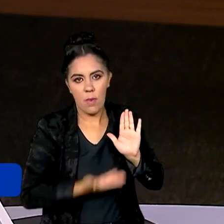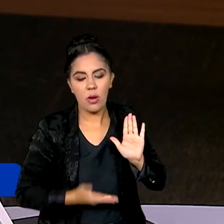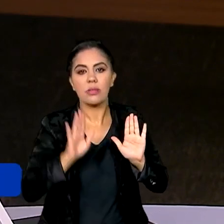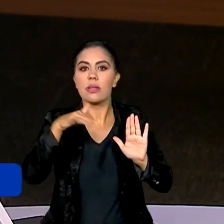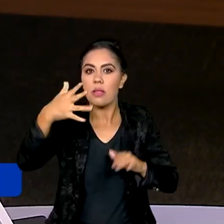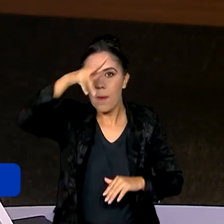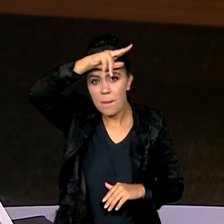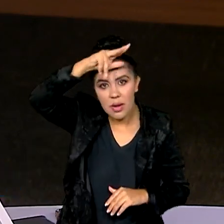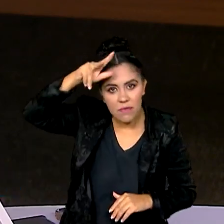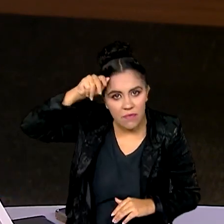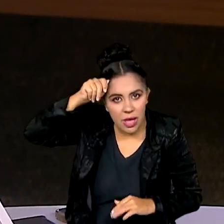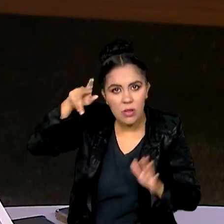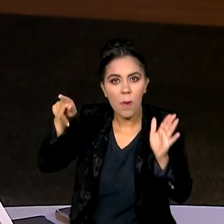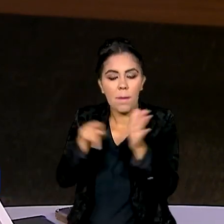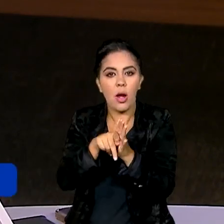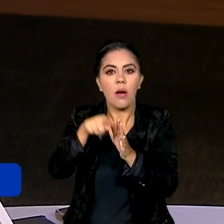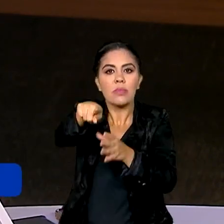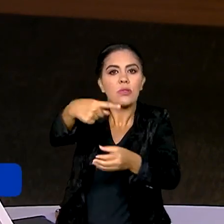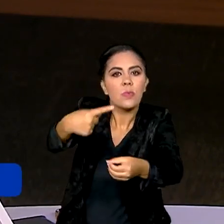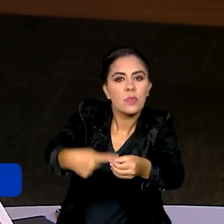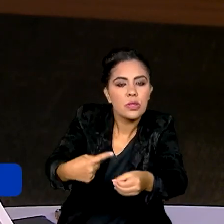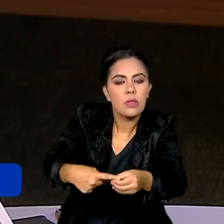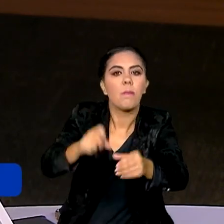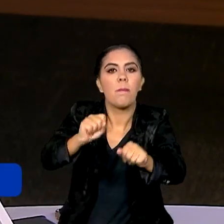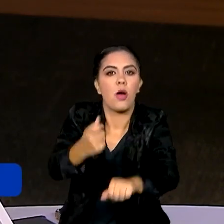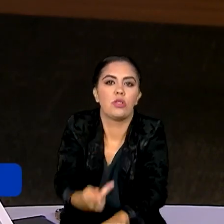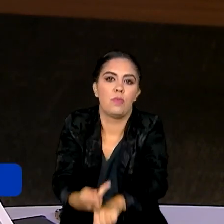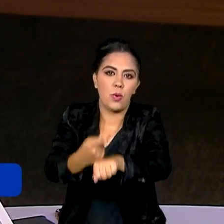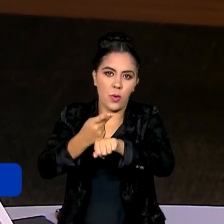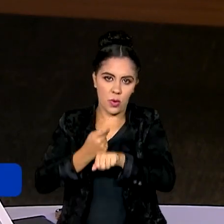pode procurar também o deputado, o senador, que isso nos ajudará.